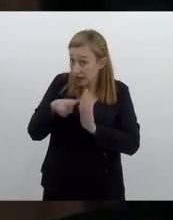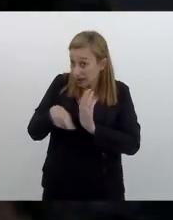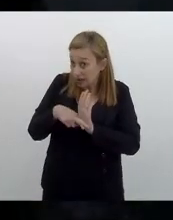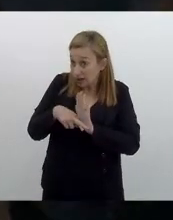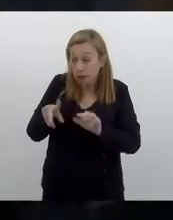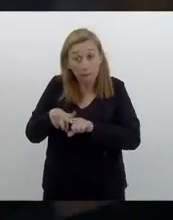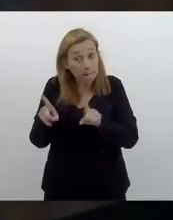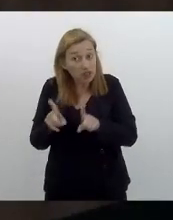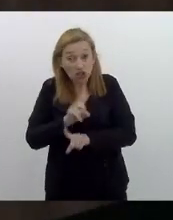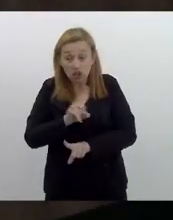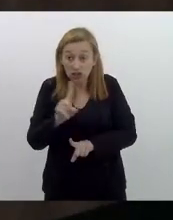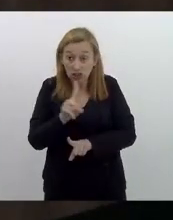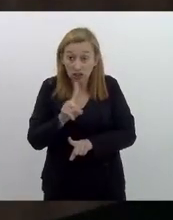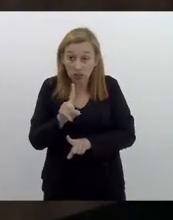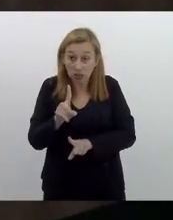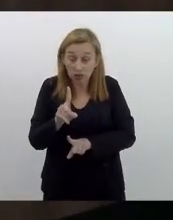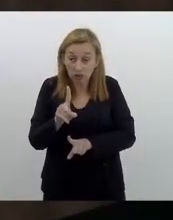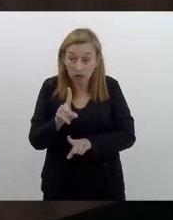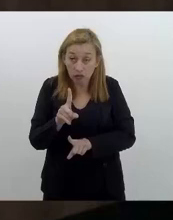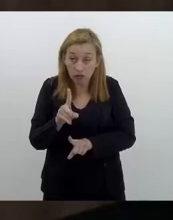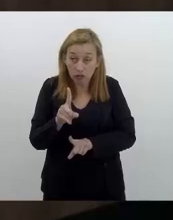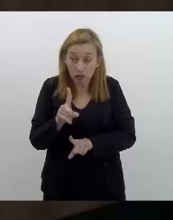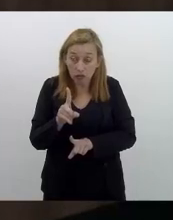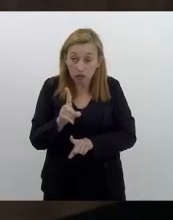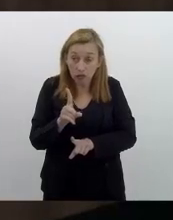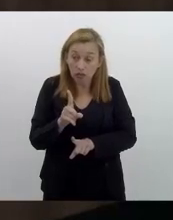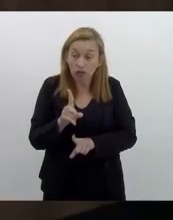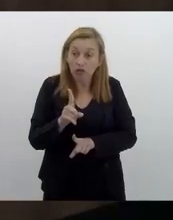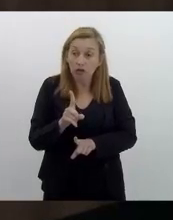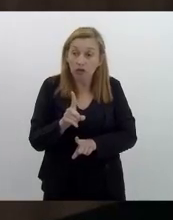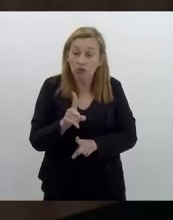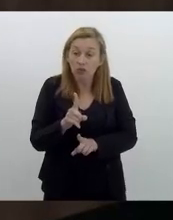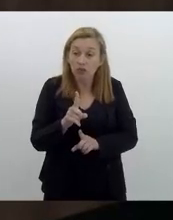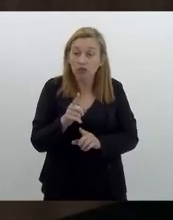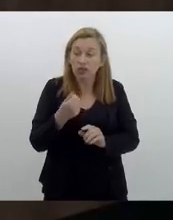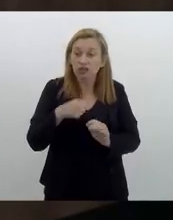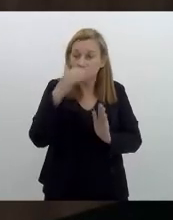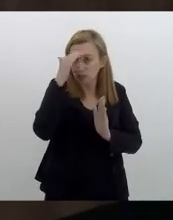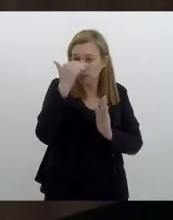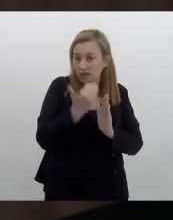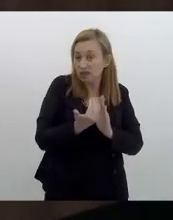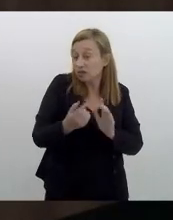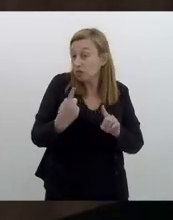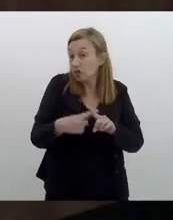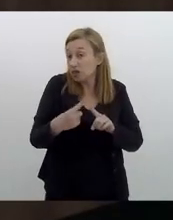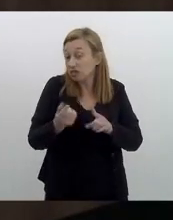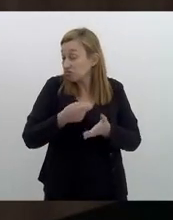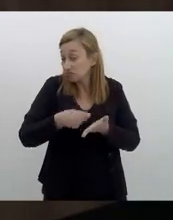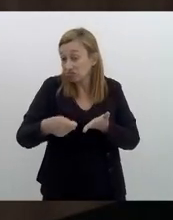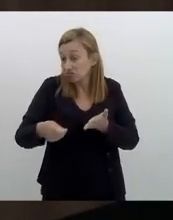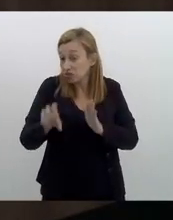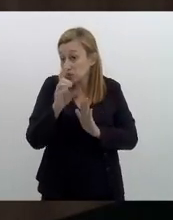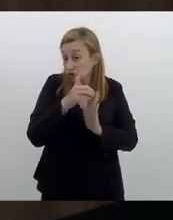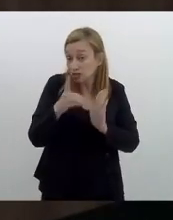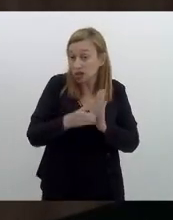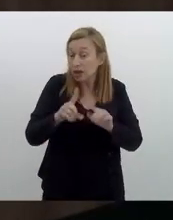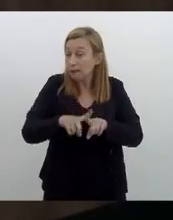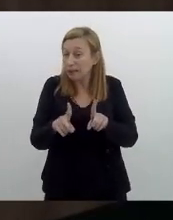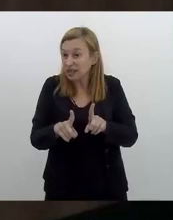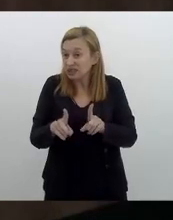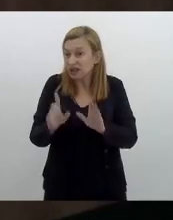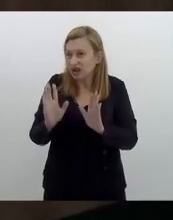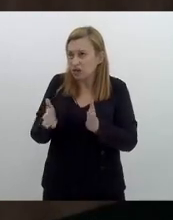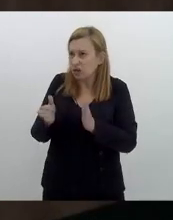Mas não A dosimetria Porque não está explícito No decreto Agora A replicação Na íntegra